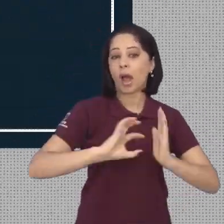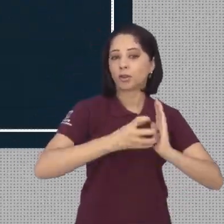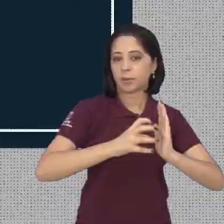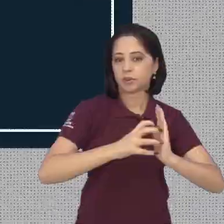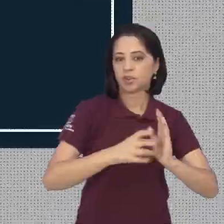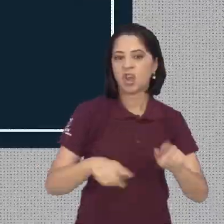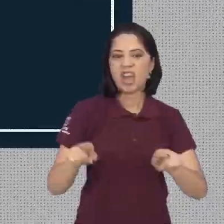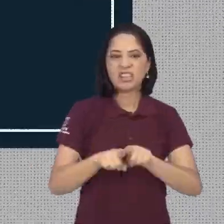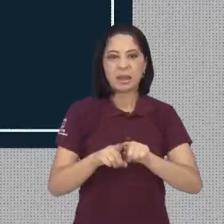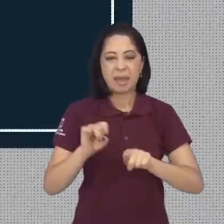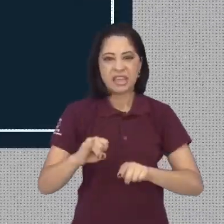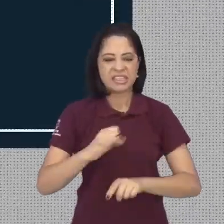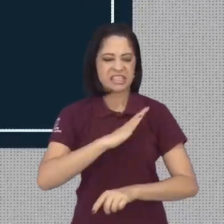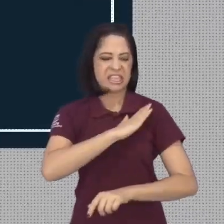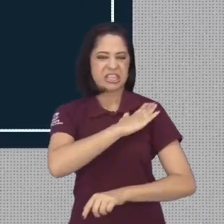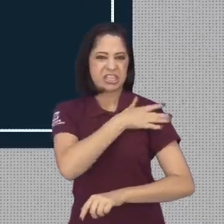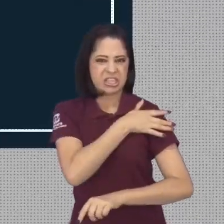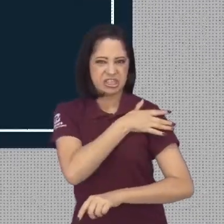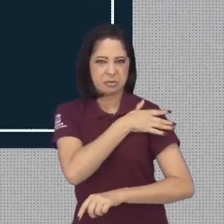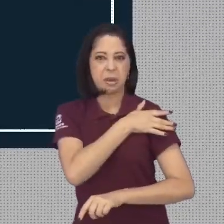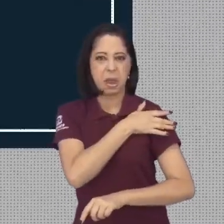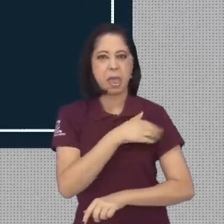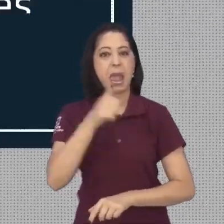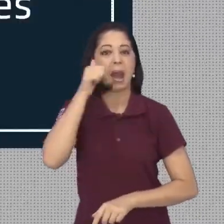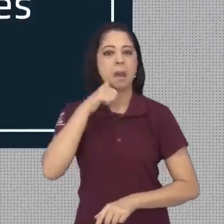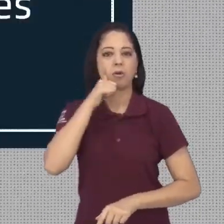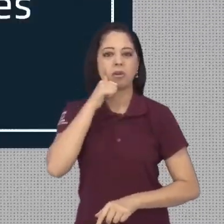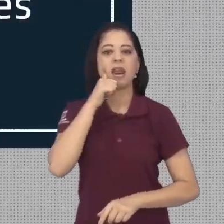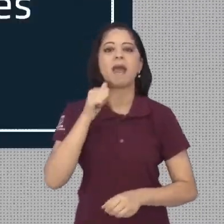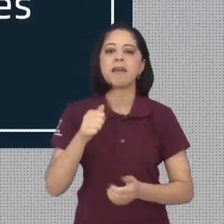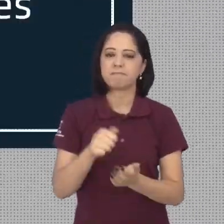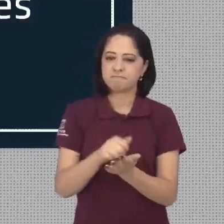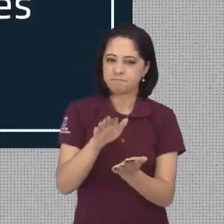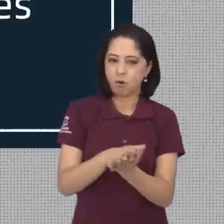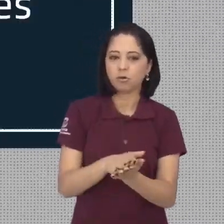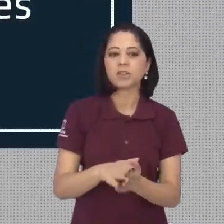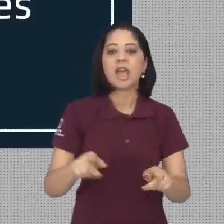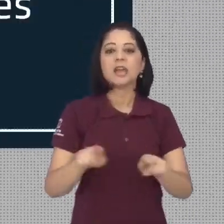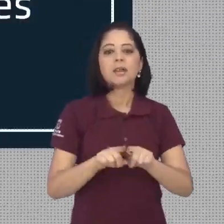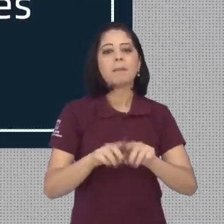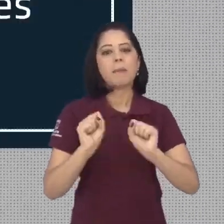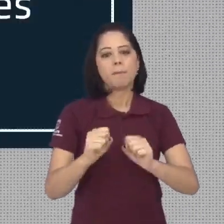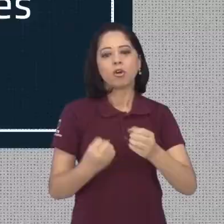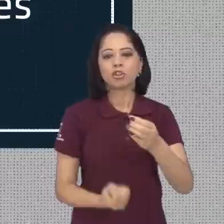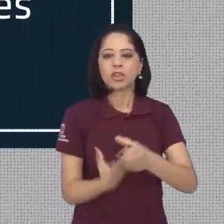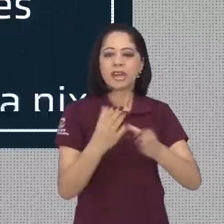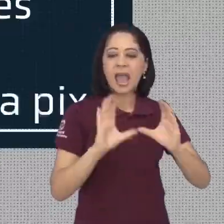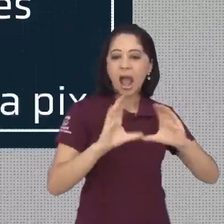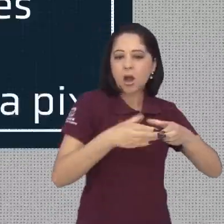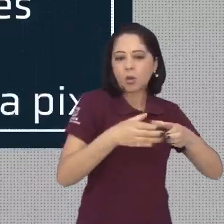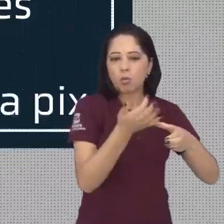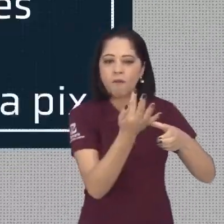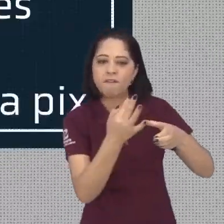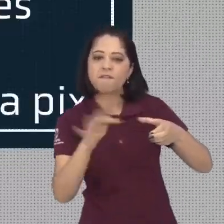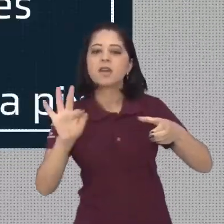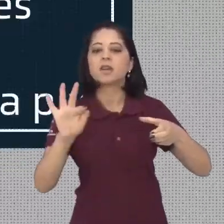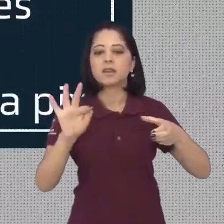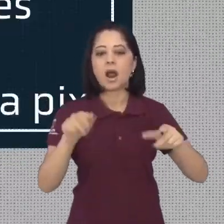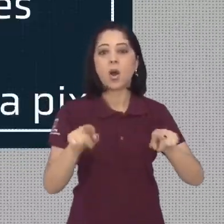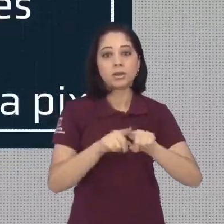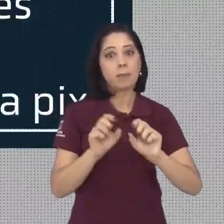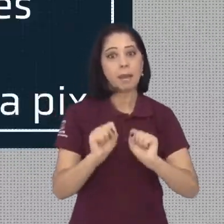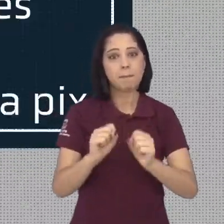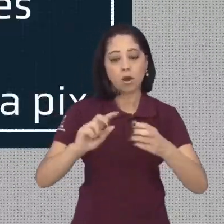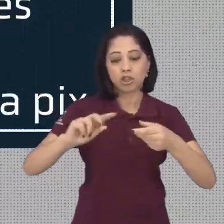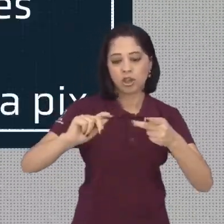haver punição para discriminação contra a mulher. Poderão ser criadas federações partidárias e está autorizada